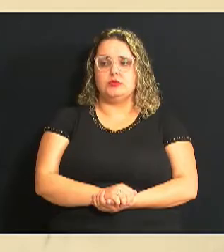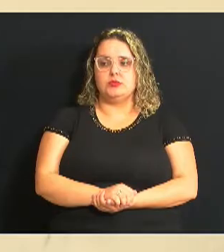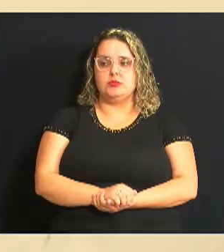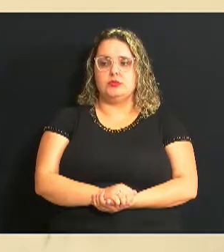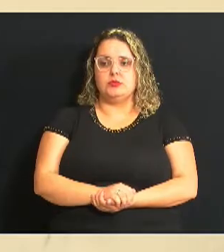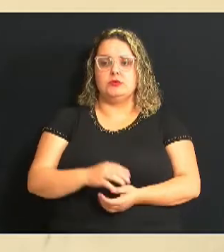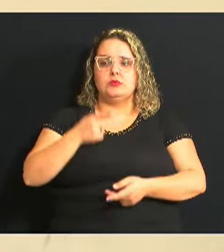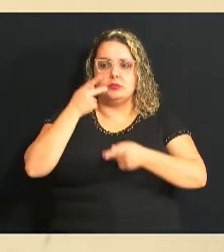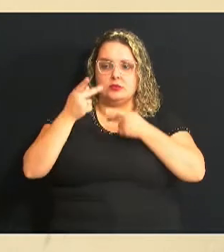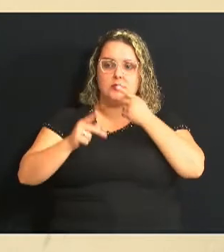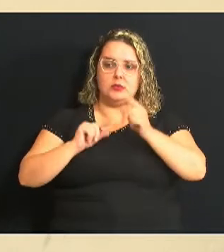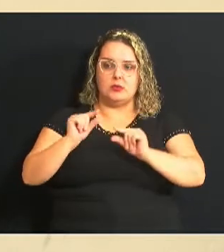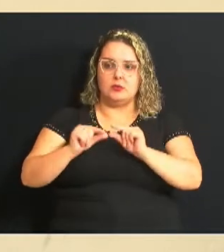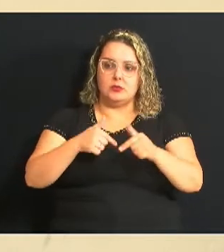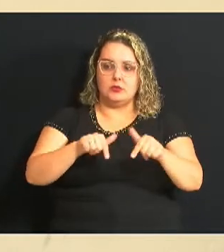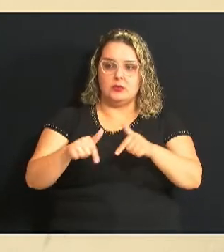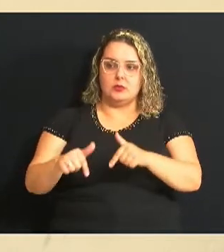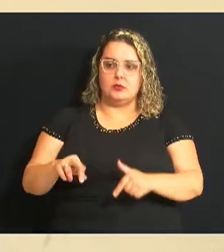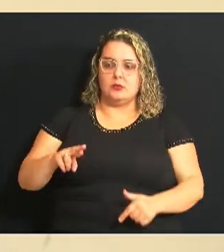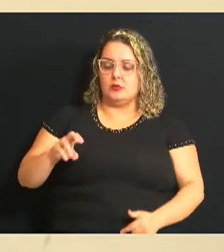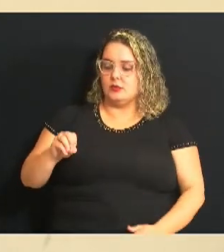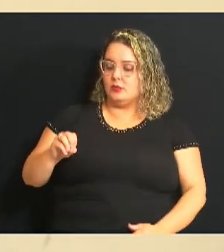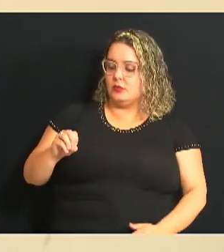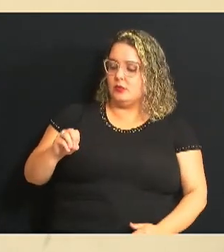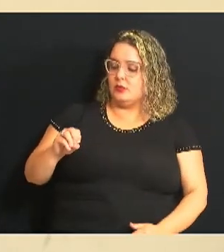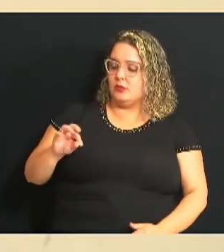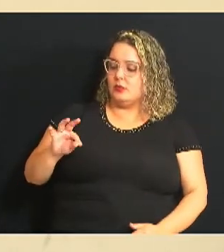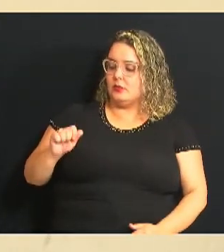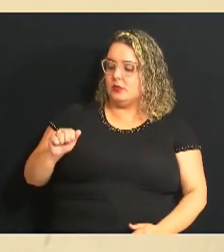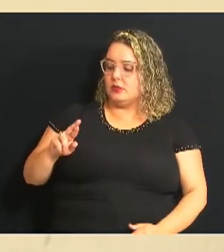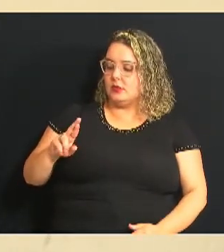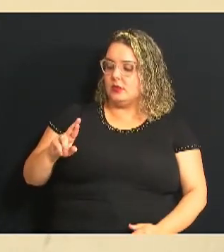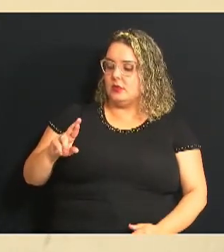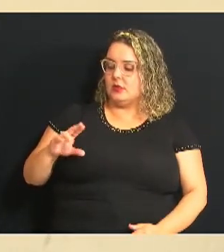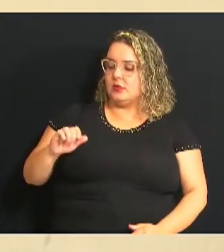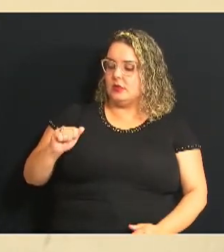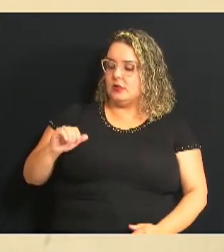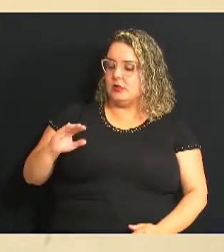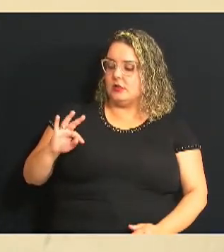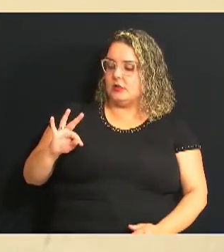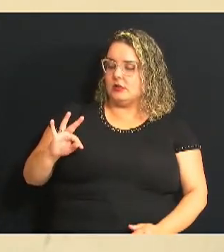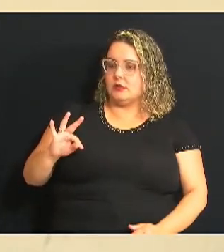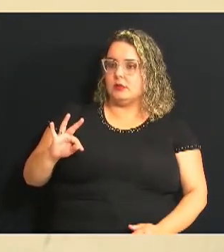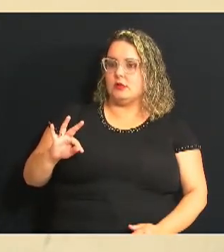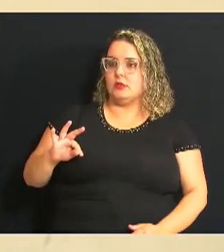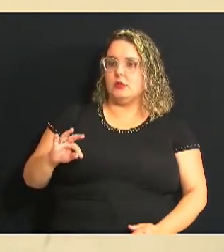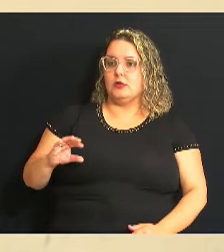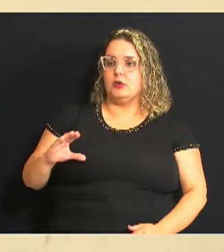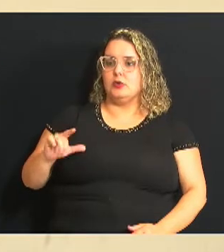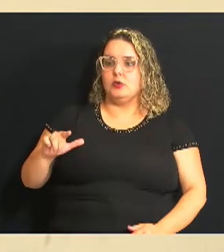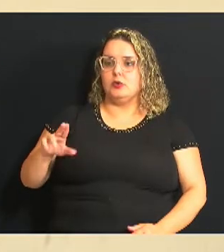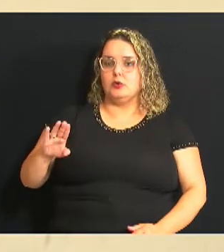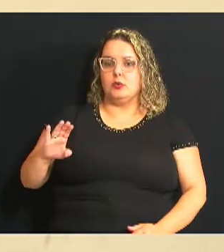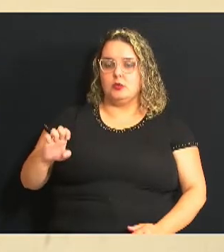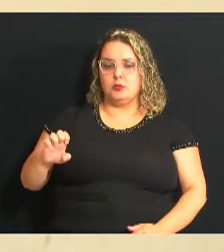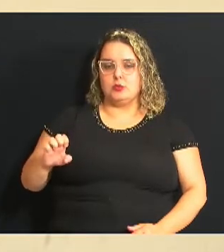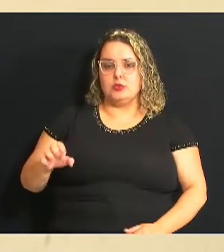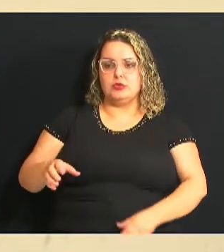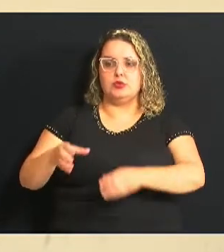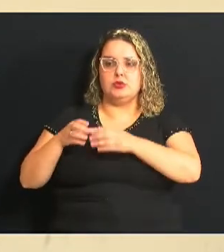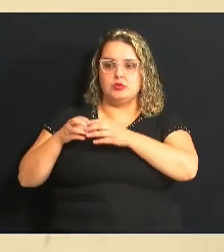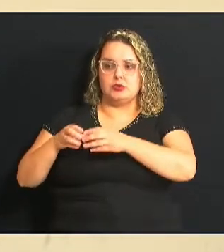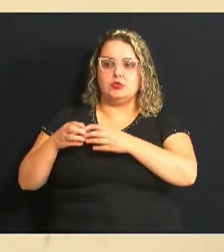falar um pouquinho sobre o trabalho é o Rotaract, Clube de Campinas Convivência. Eu conheci esse grupo